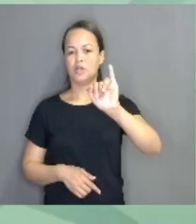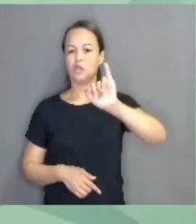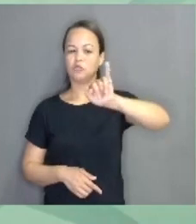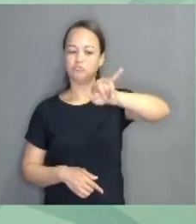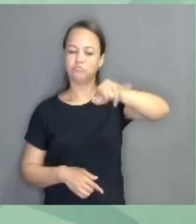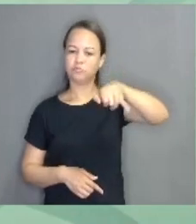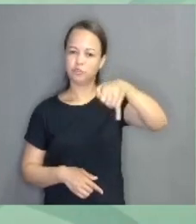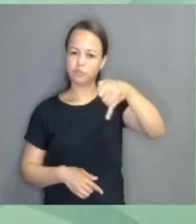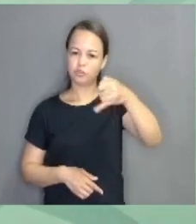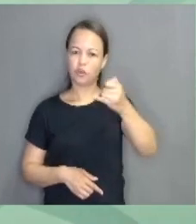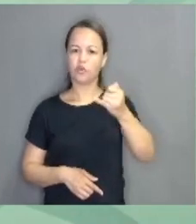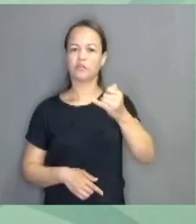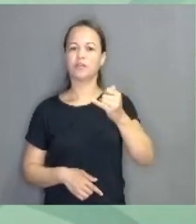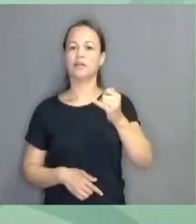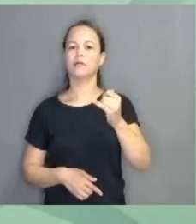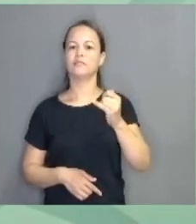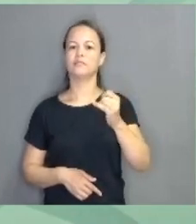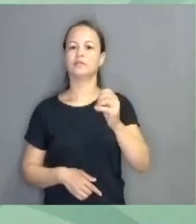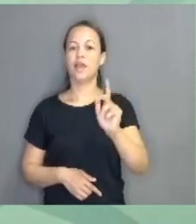J.